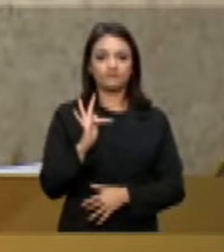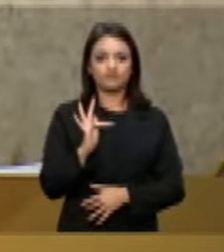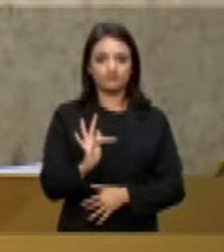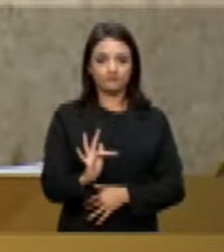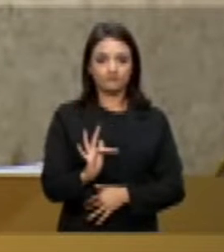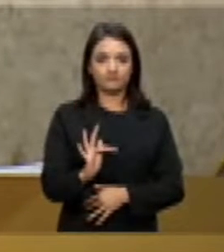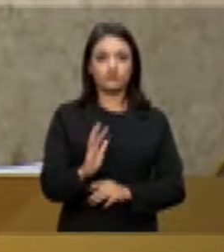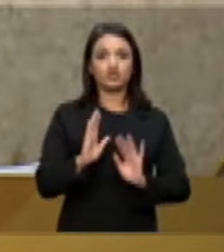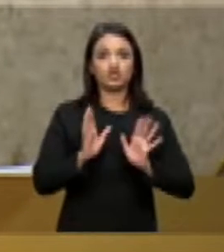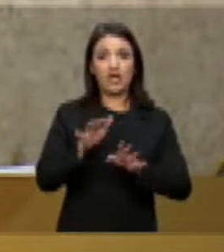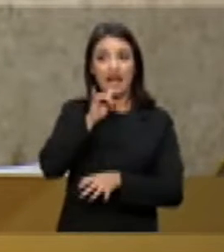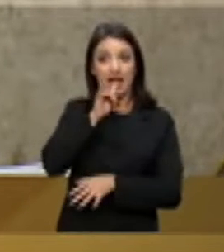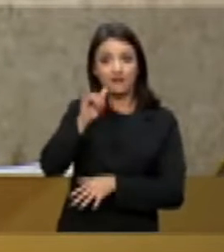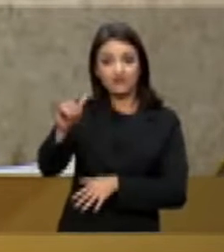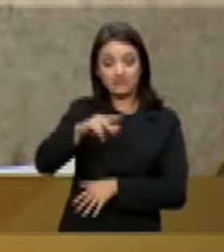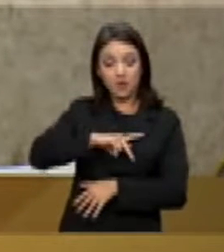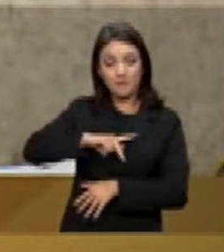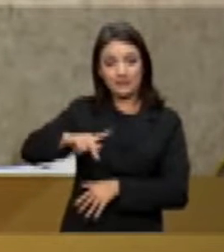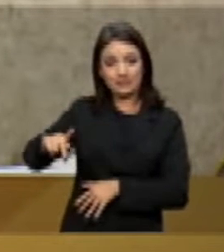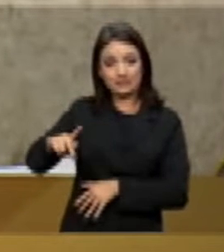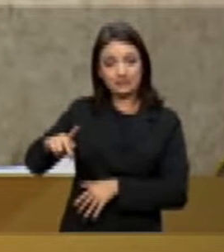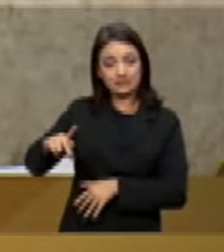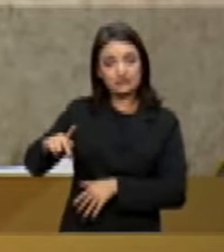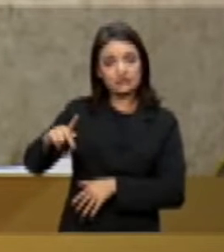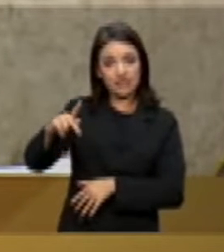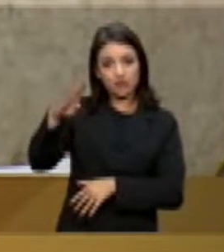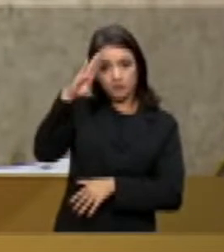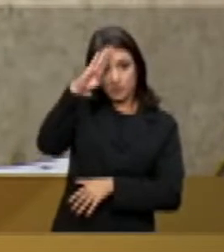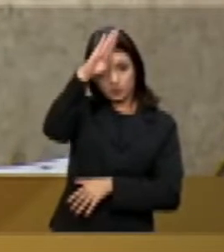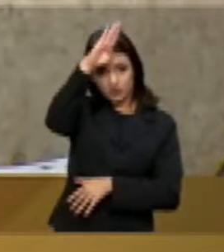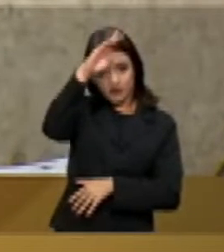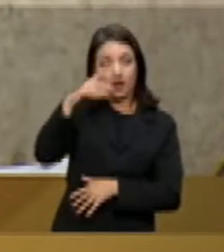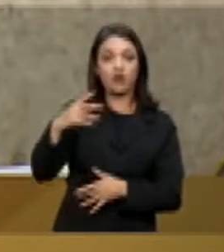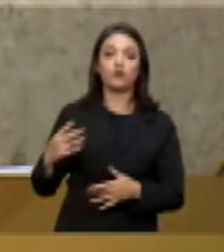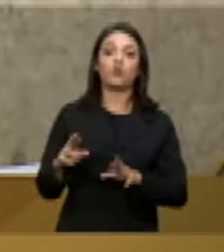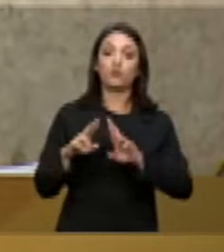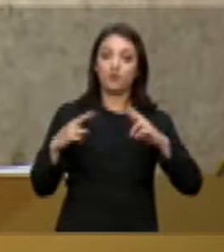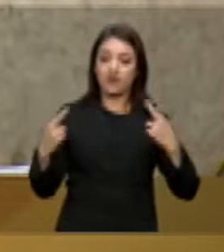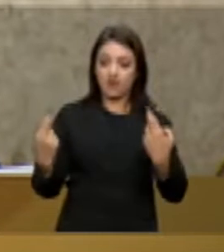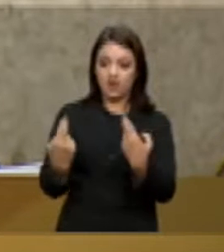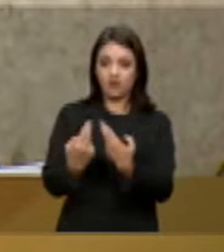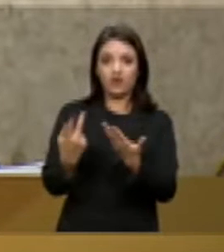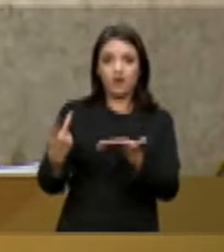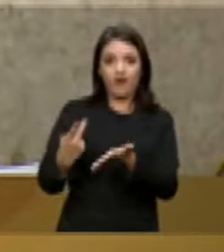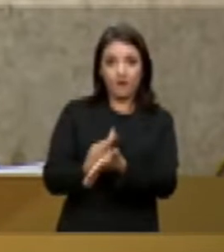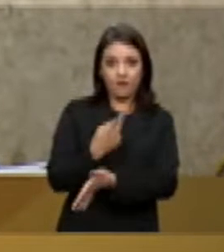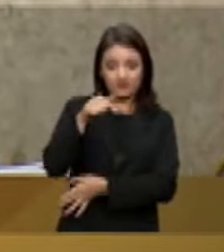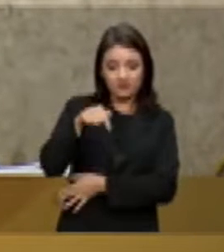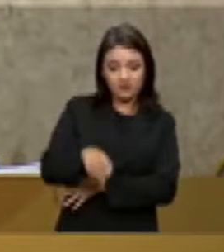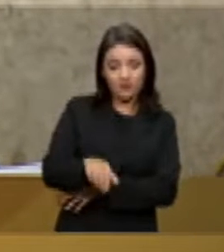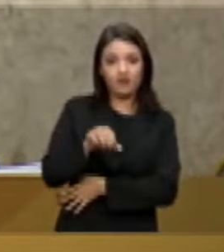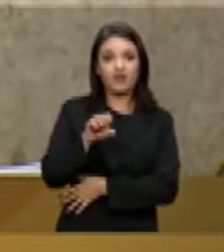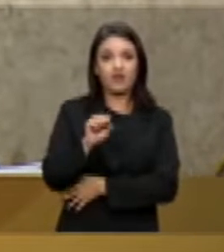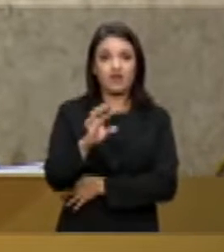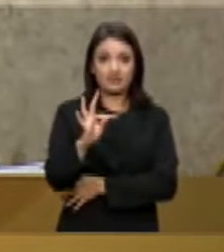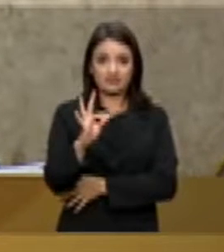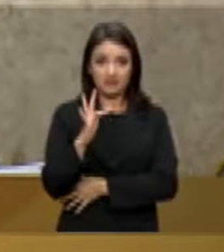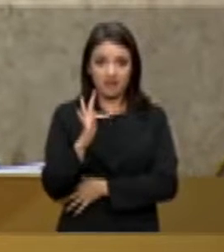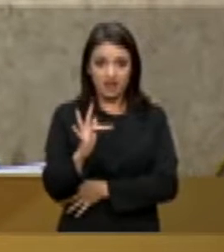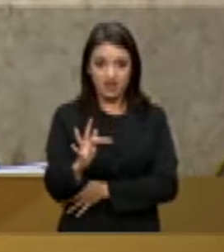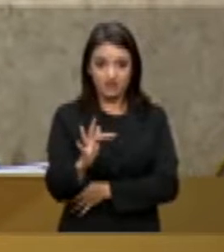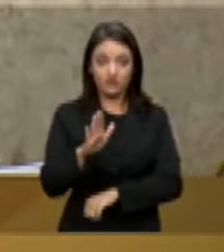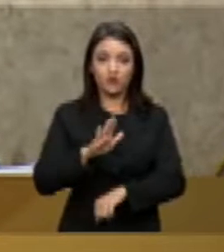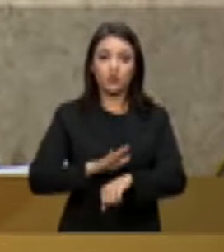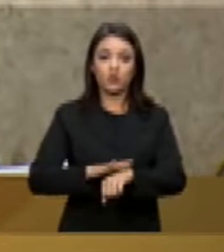alertei o presidente da República em reunião realizada nesta corte durante as